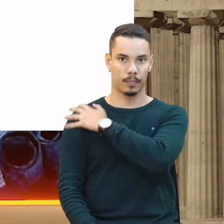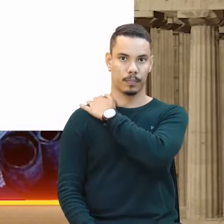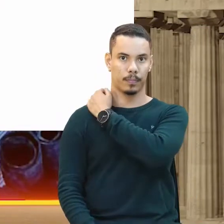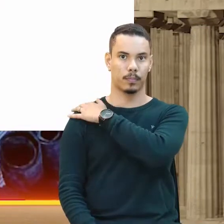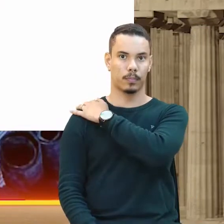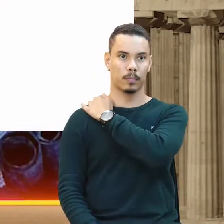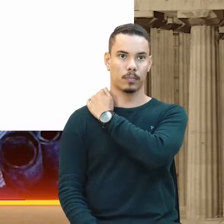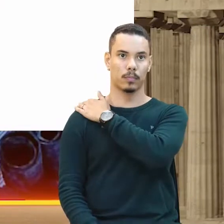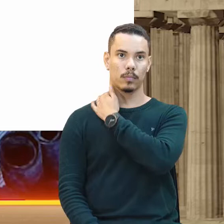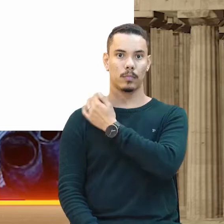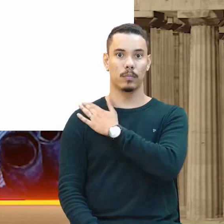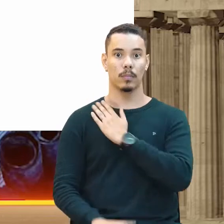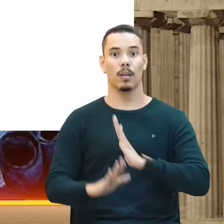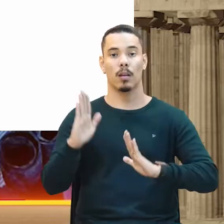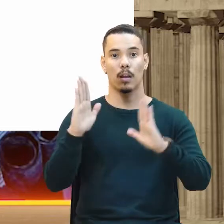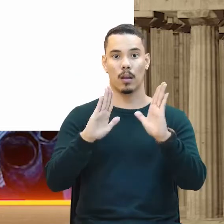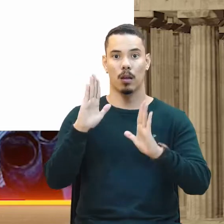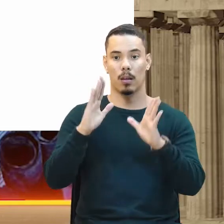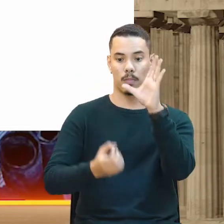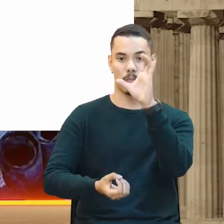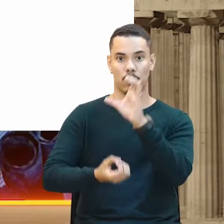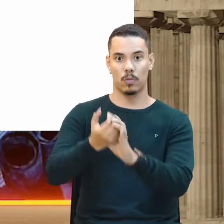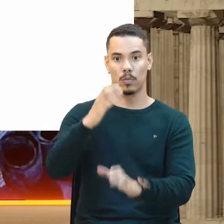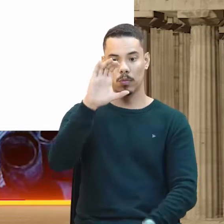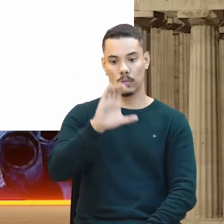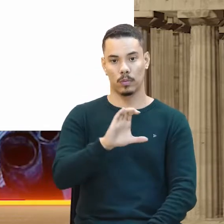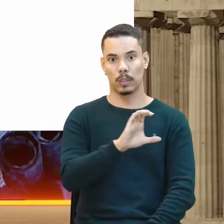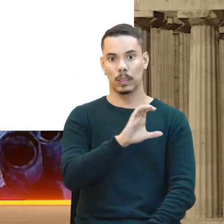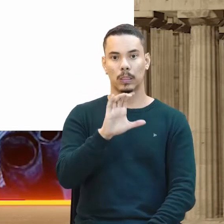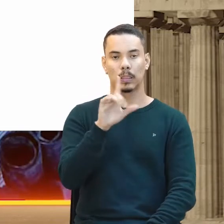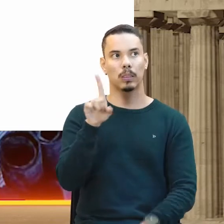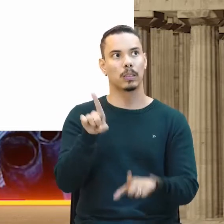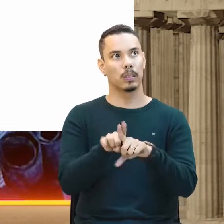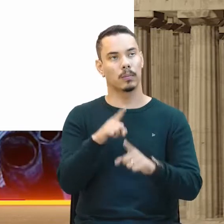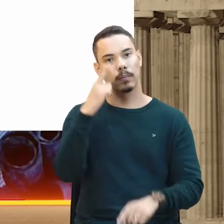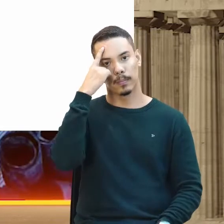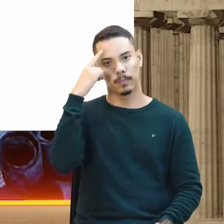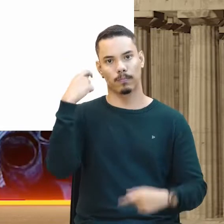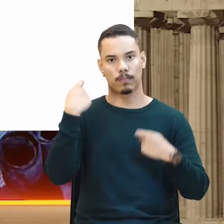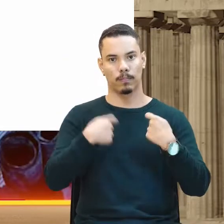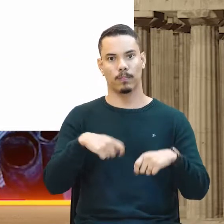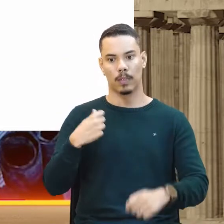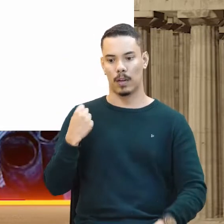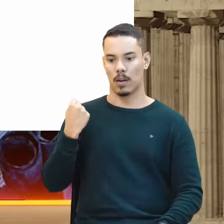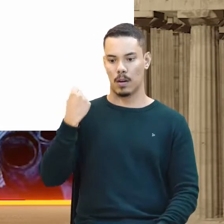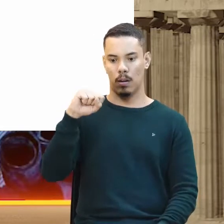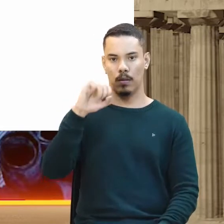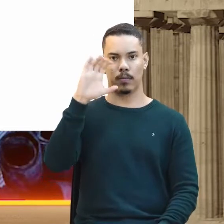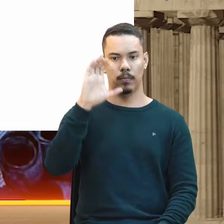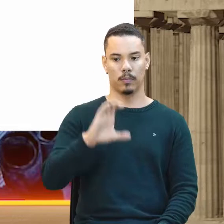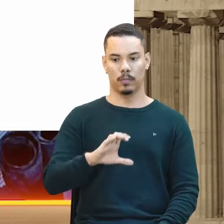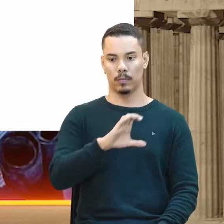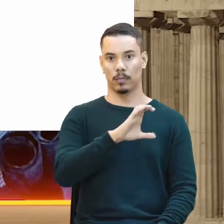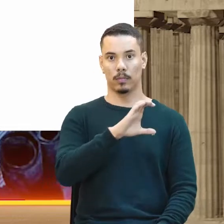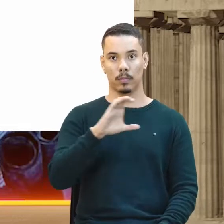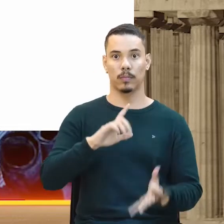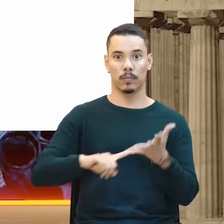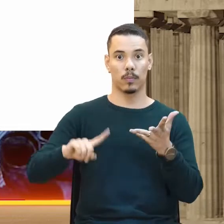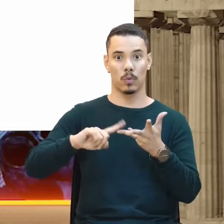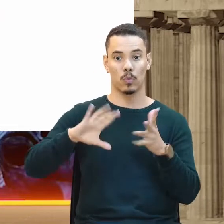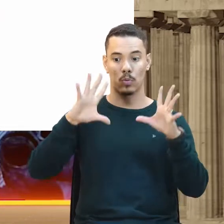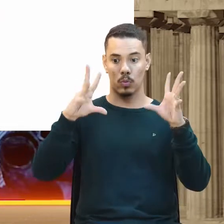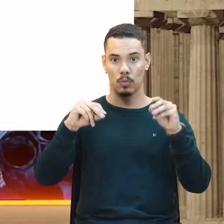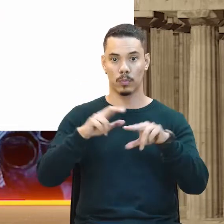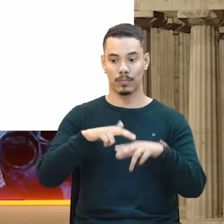cristianismo, surgiu a necessidade de defender o cristianismo. Então, essa defesa